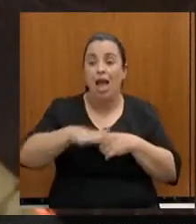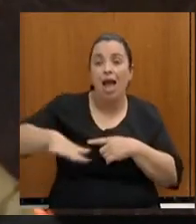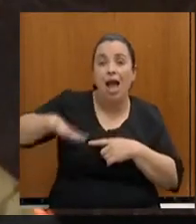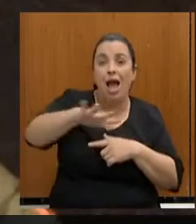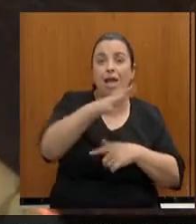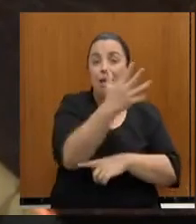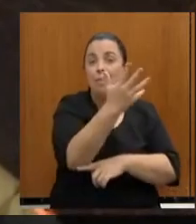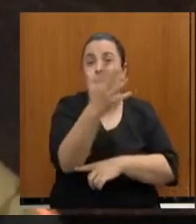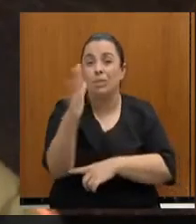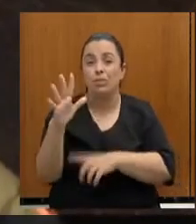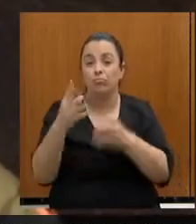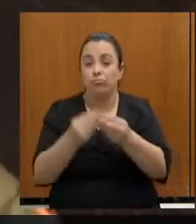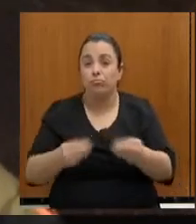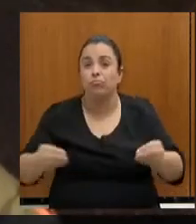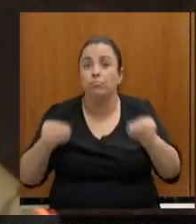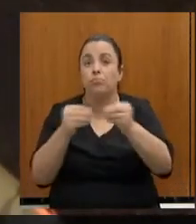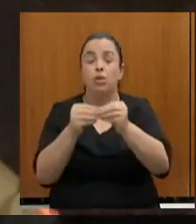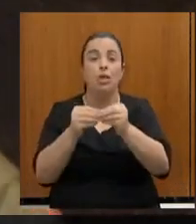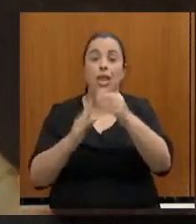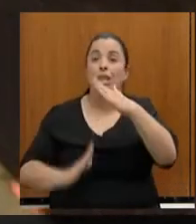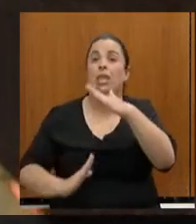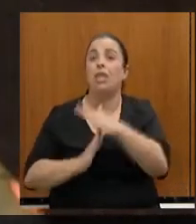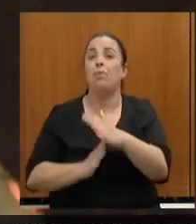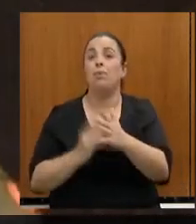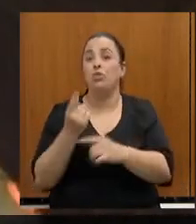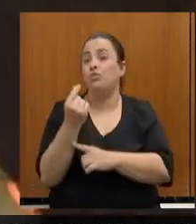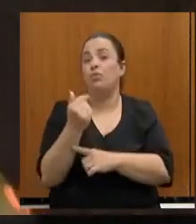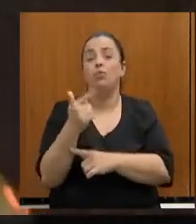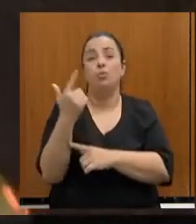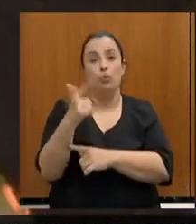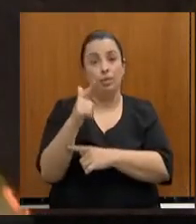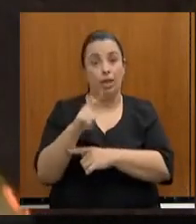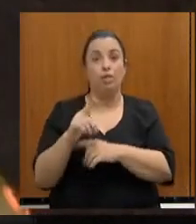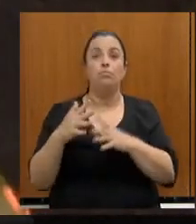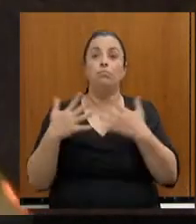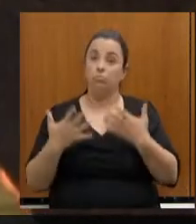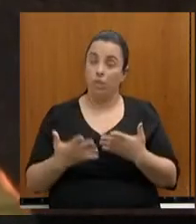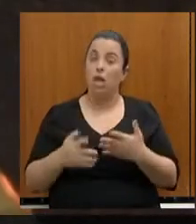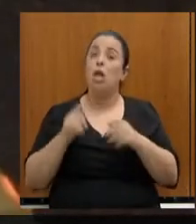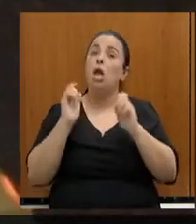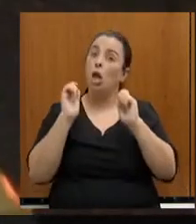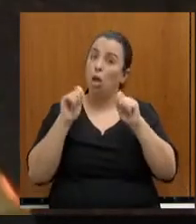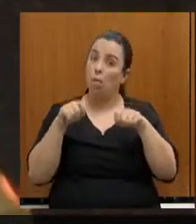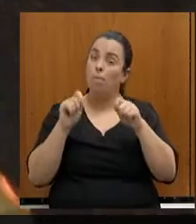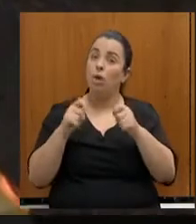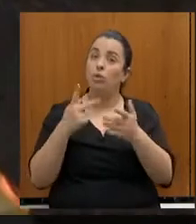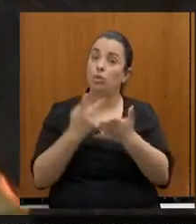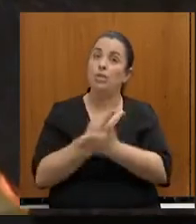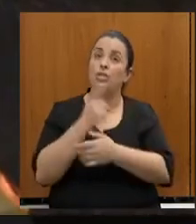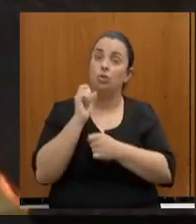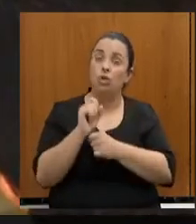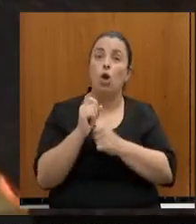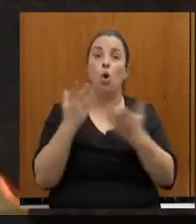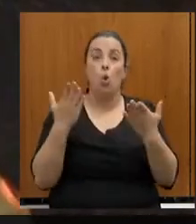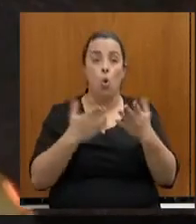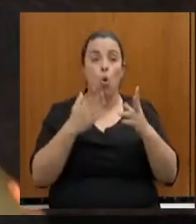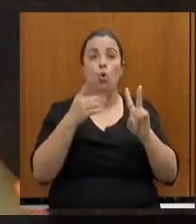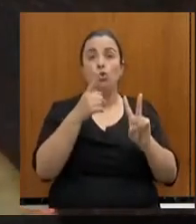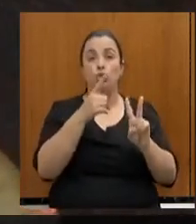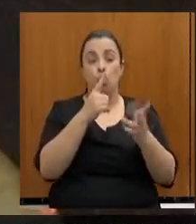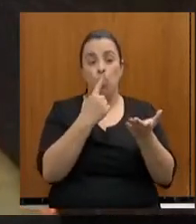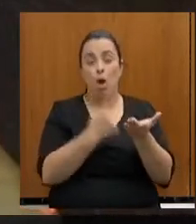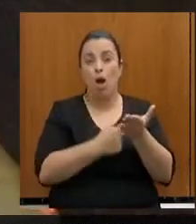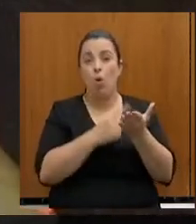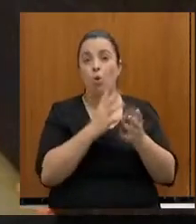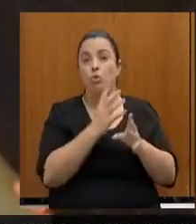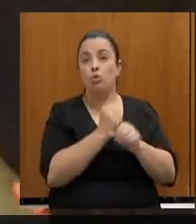sem limite de valor o que pode inclusive levar uma o acordo que hoje é de 37 milhões